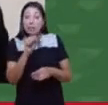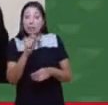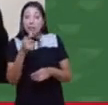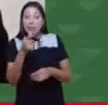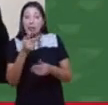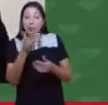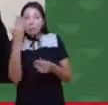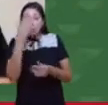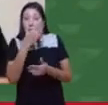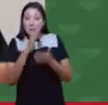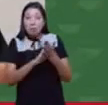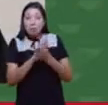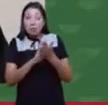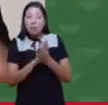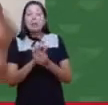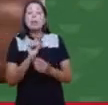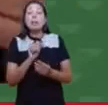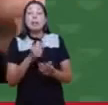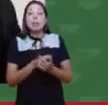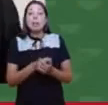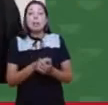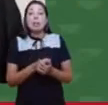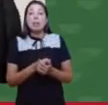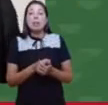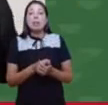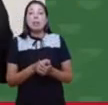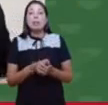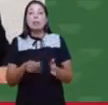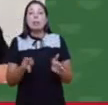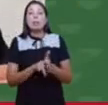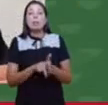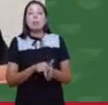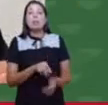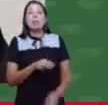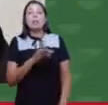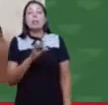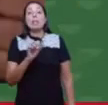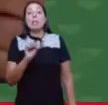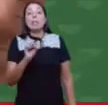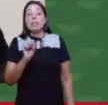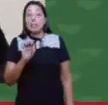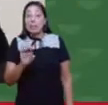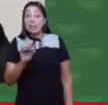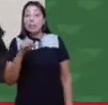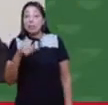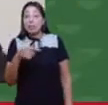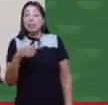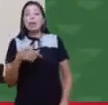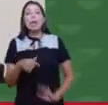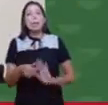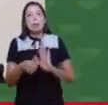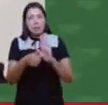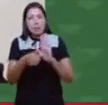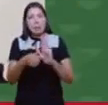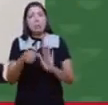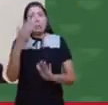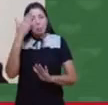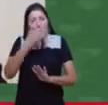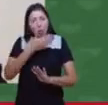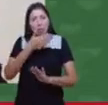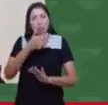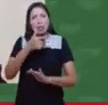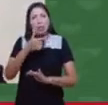nenhuma prova, de ser instado pelo Tribunal Superior Eleitoral a apresentar provas que as eleições